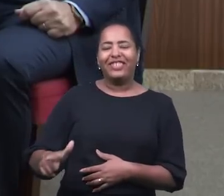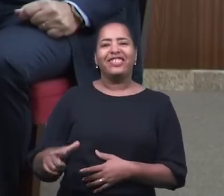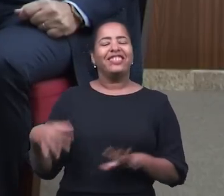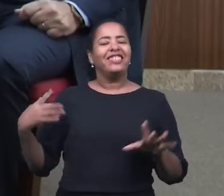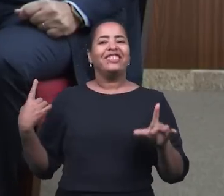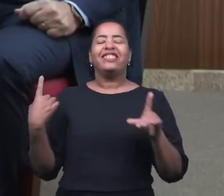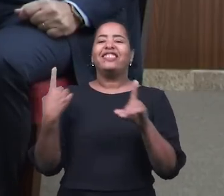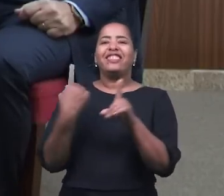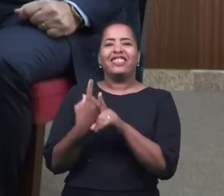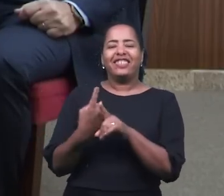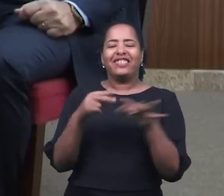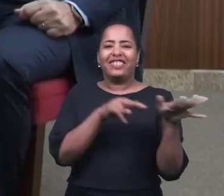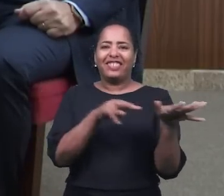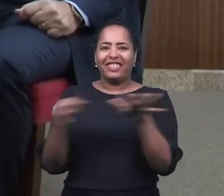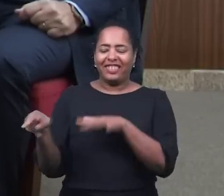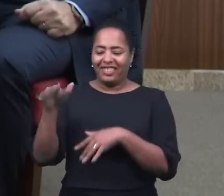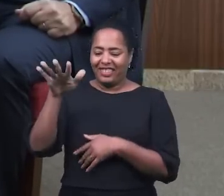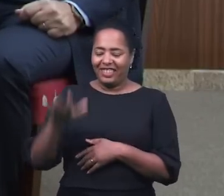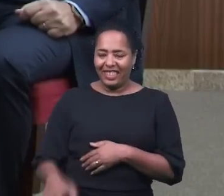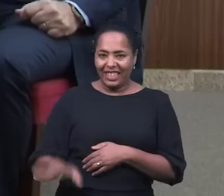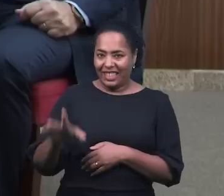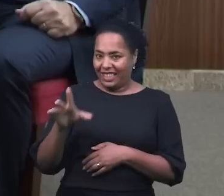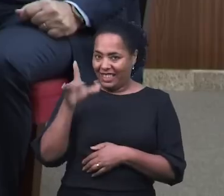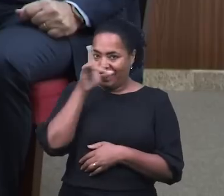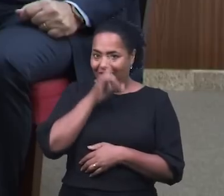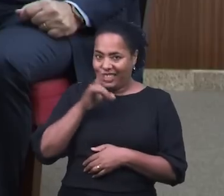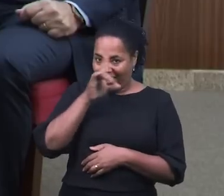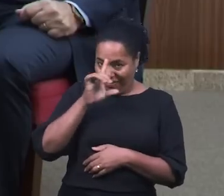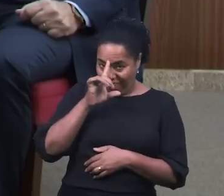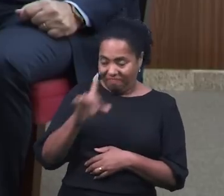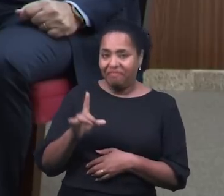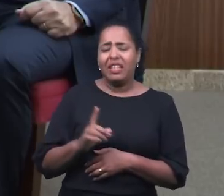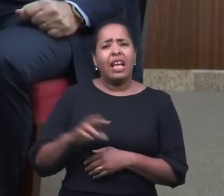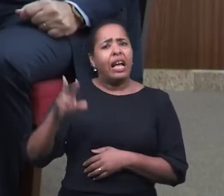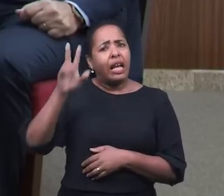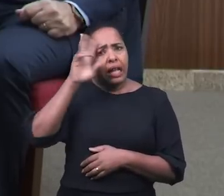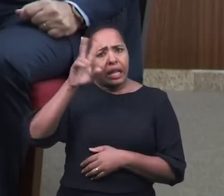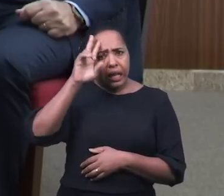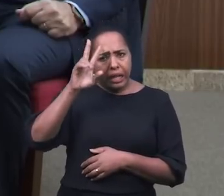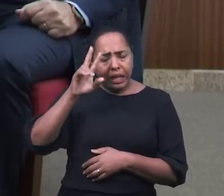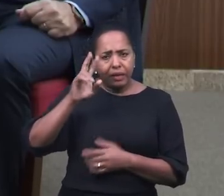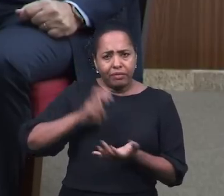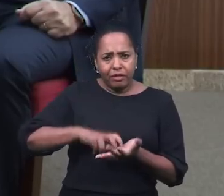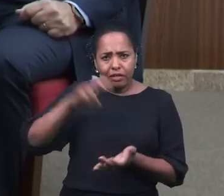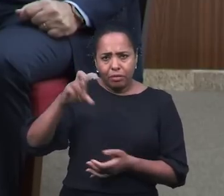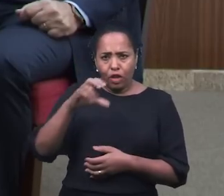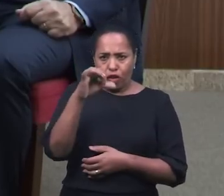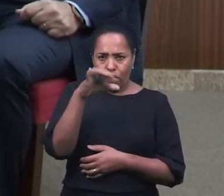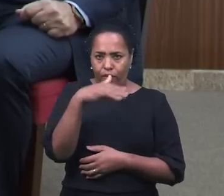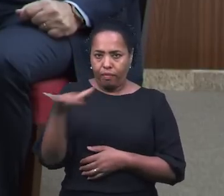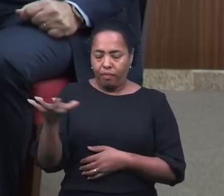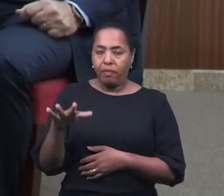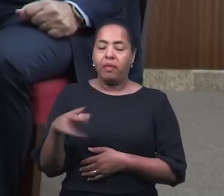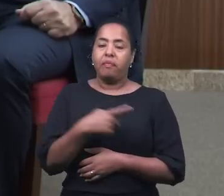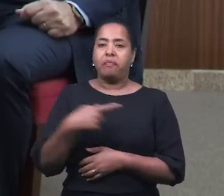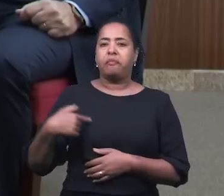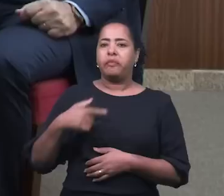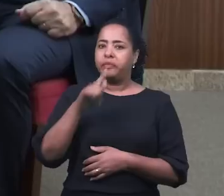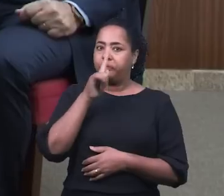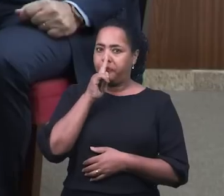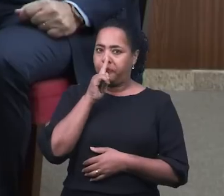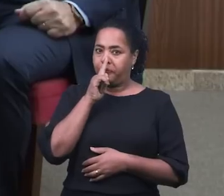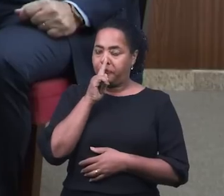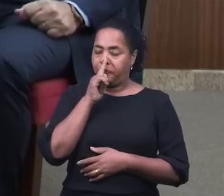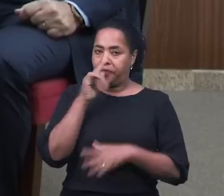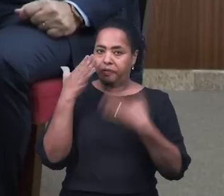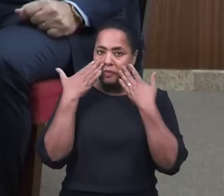semanal das tardes de domingo. E como sempre lembramos, pela manhã às 9h30, o pastor Gilson já trouxe alguns vídeos,